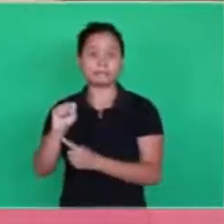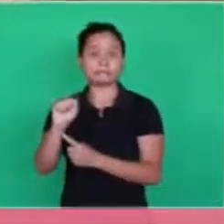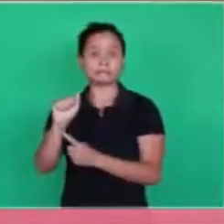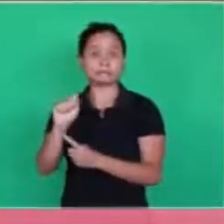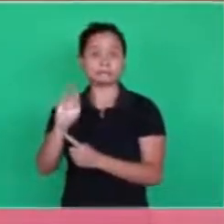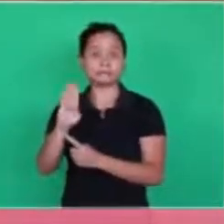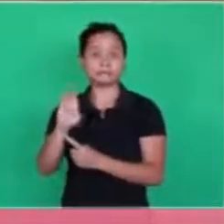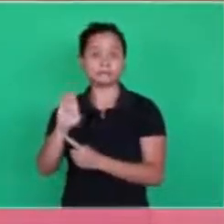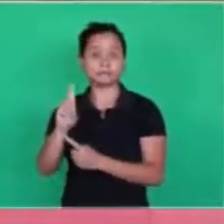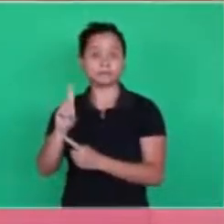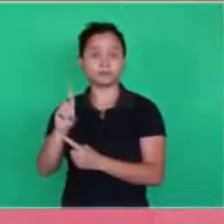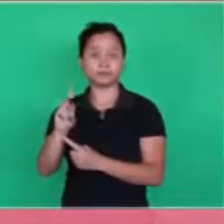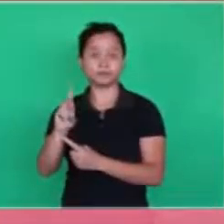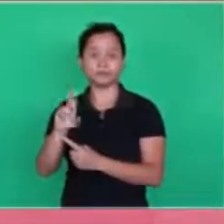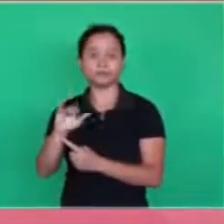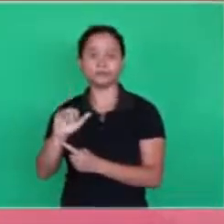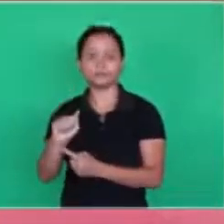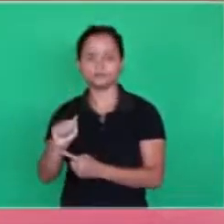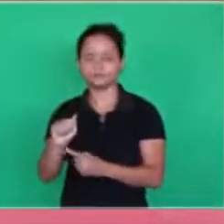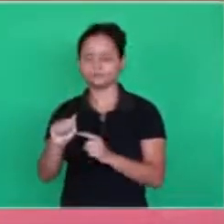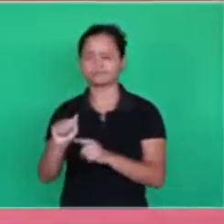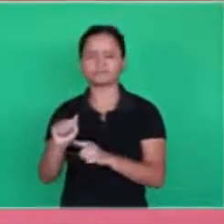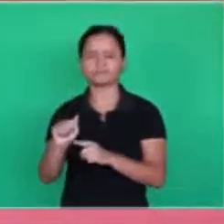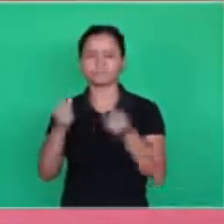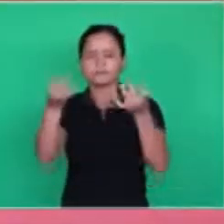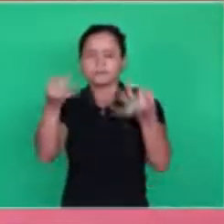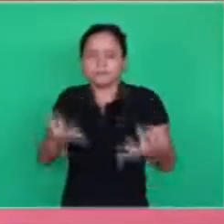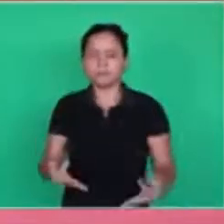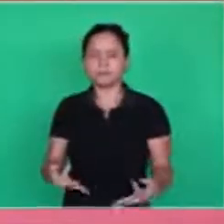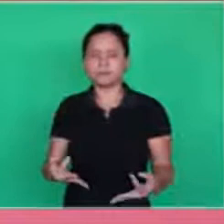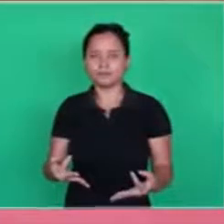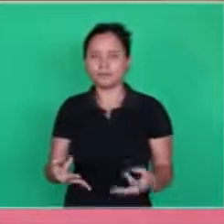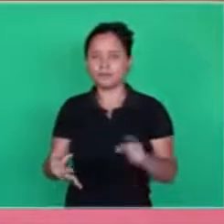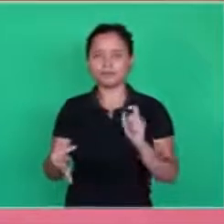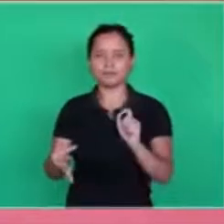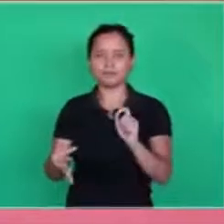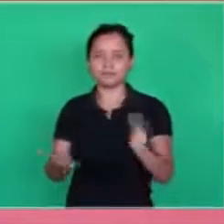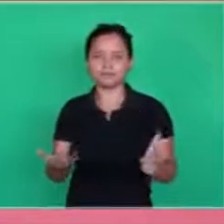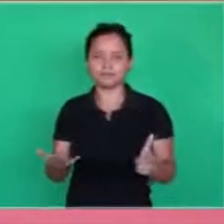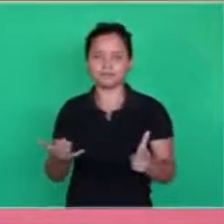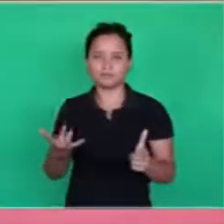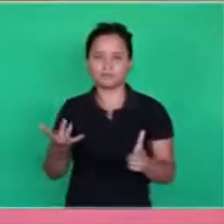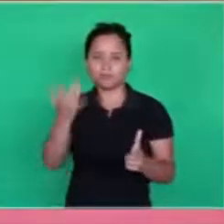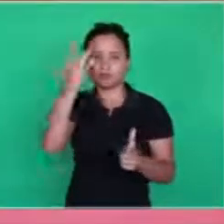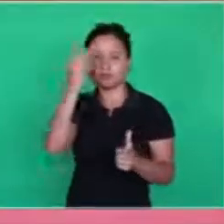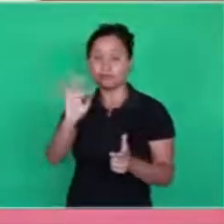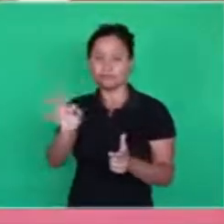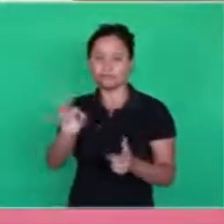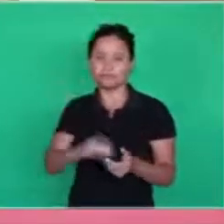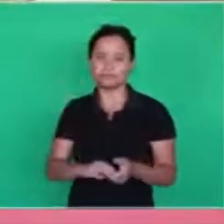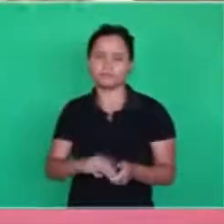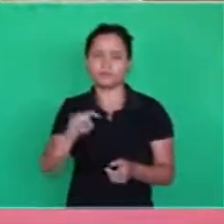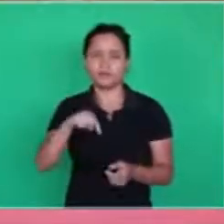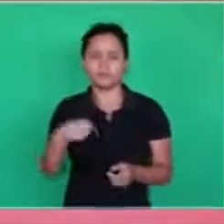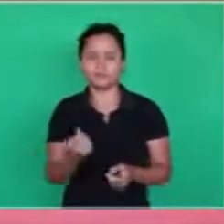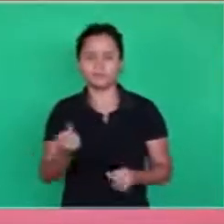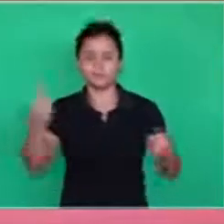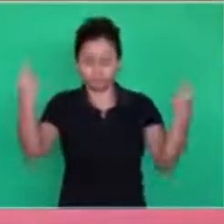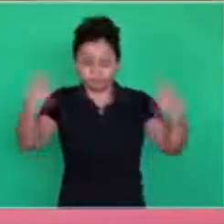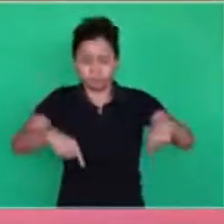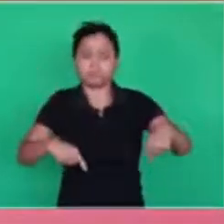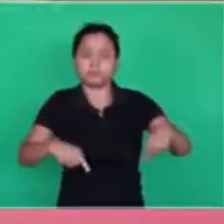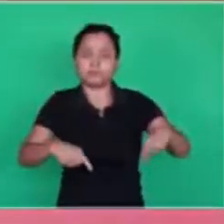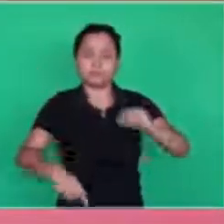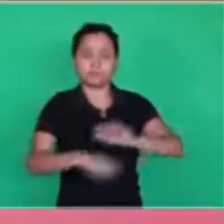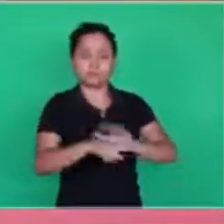é sabedoria. Nós hoje estamos diante dos desafios que o mundo